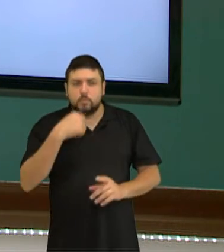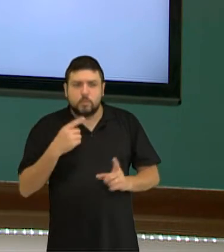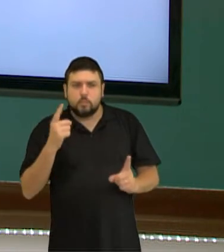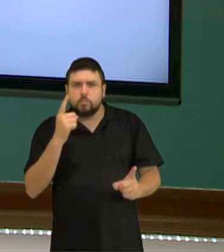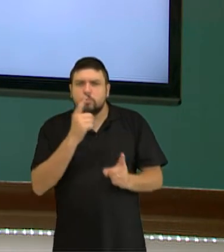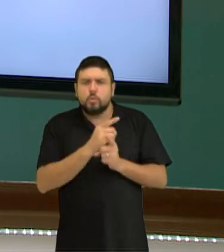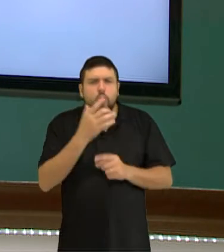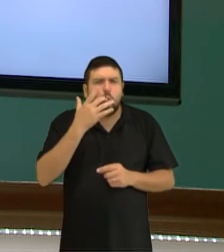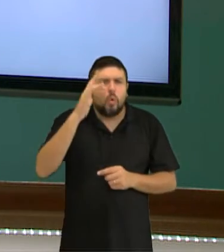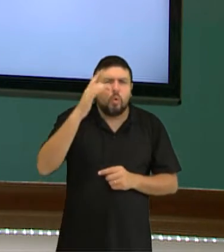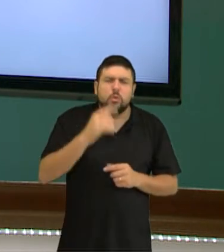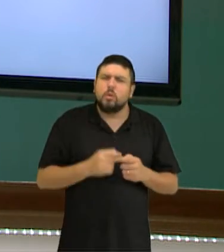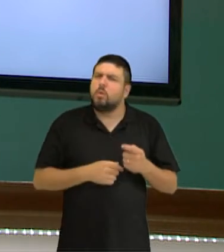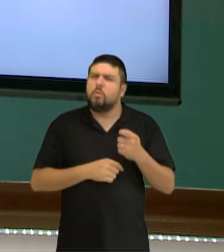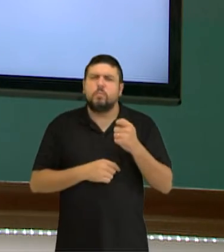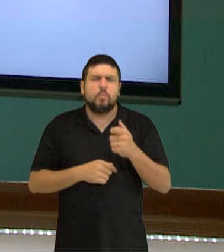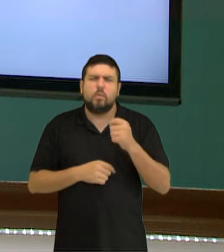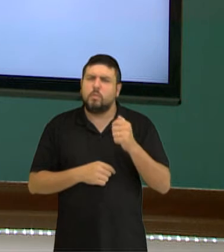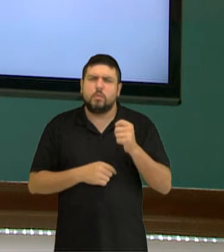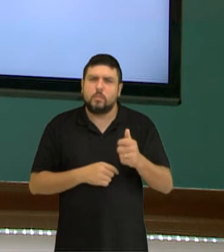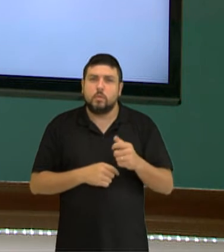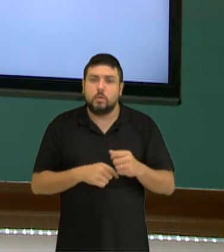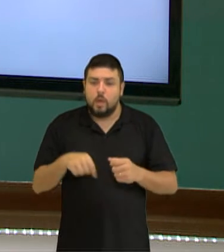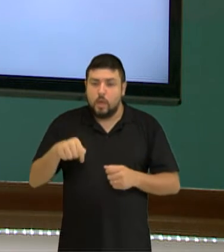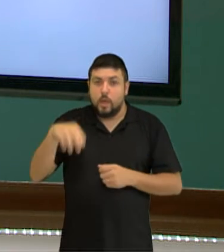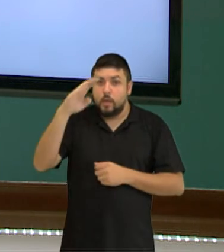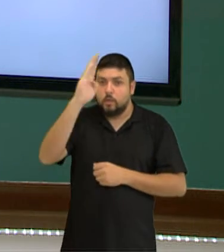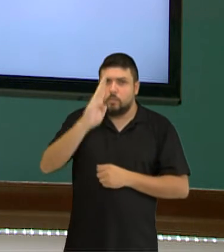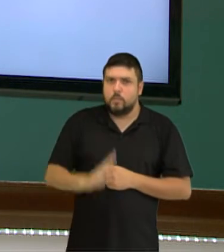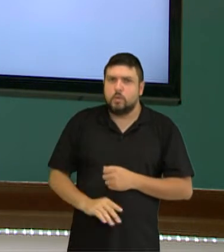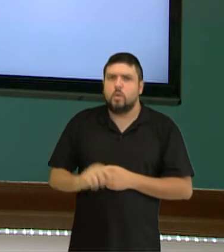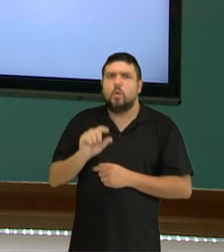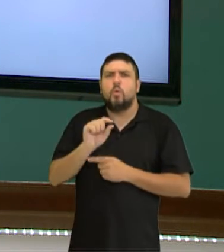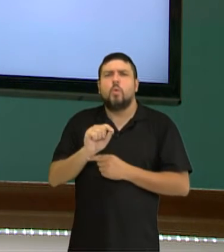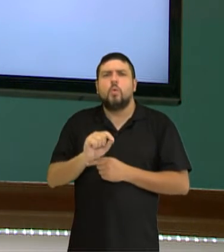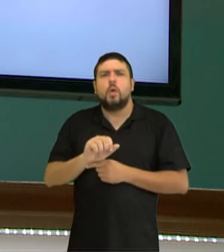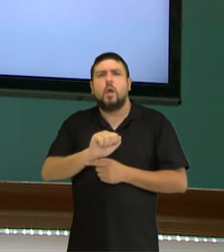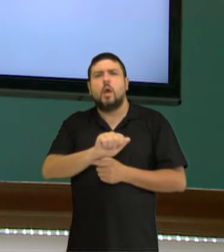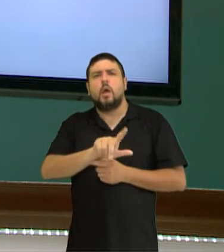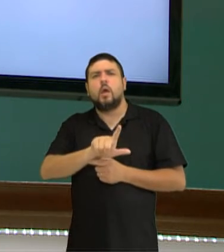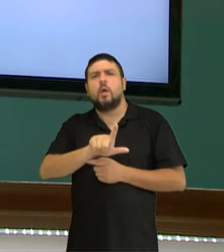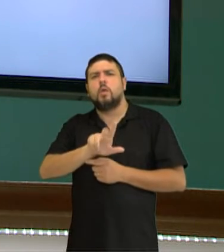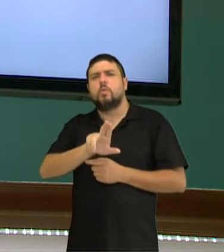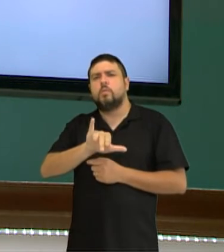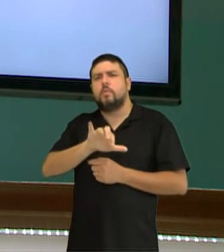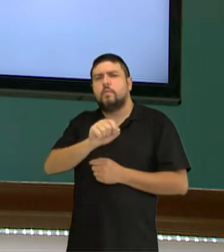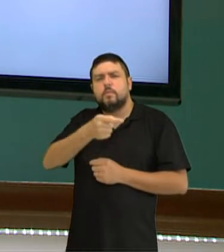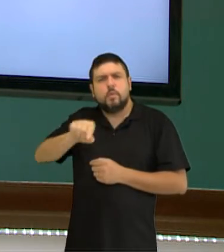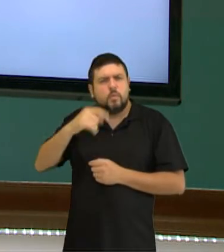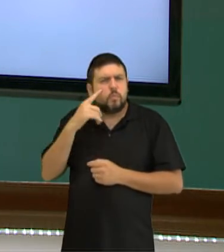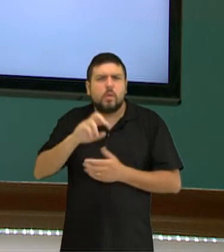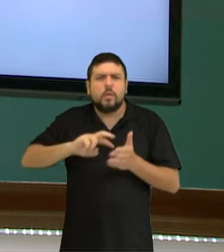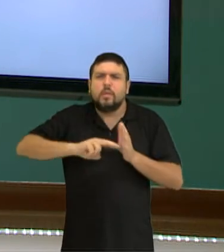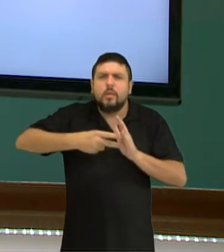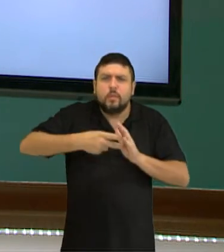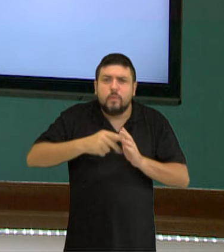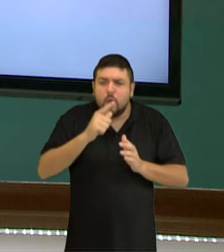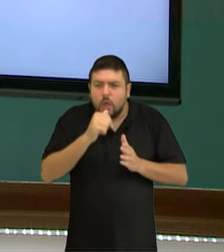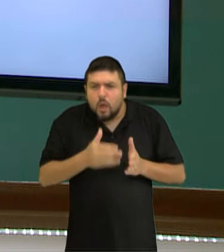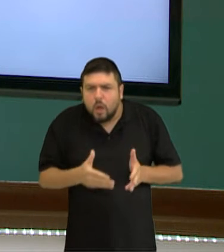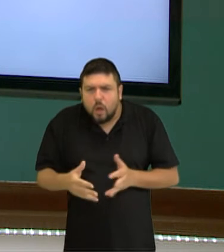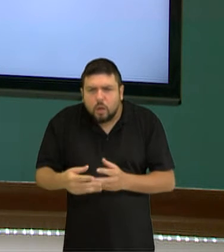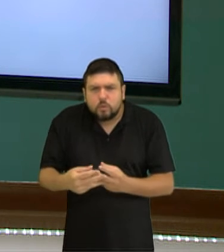quantidades pequenas. A gente costuma dizer que o ouro aqui no Brasil é o ouro de aluvião, aqueles filetes de ouro no leito dos